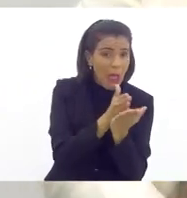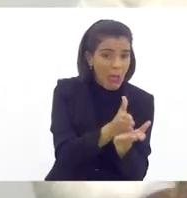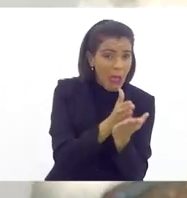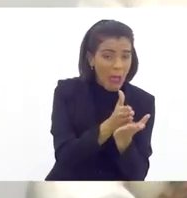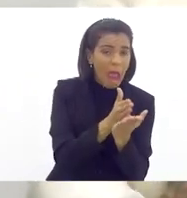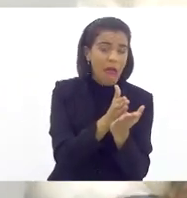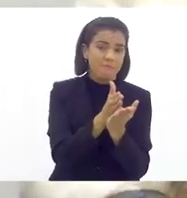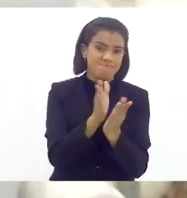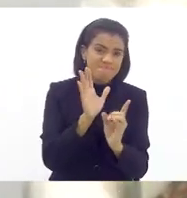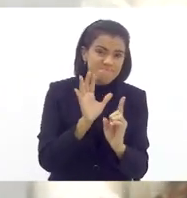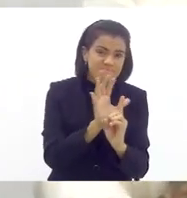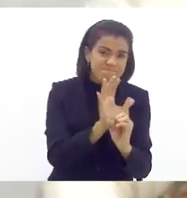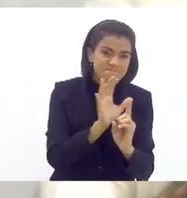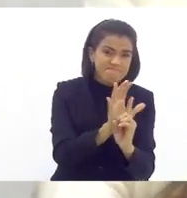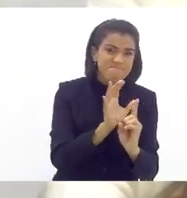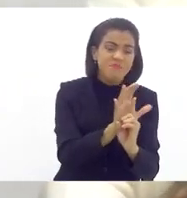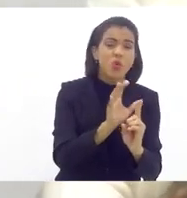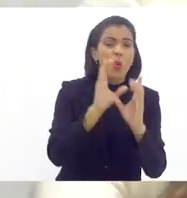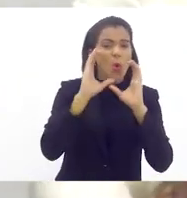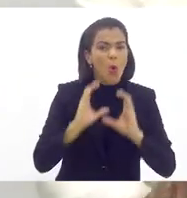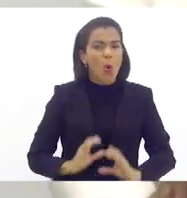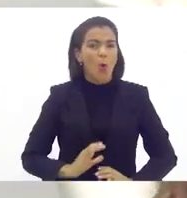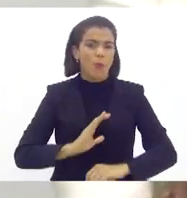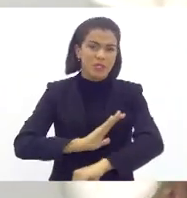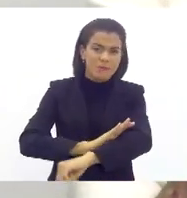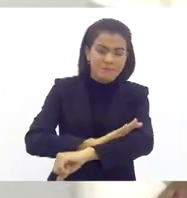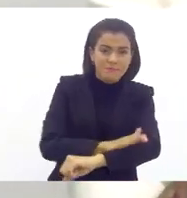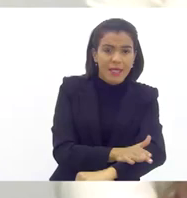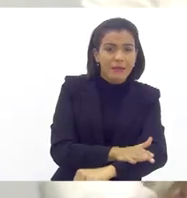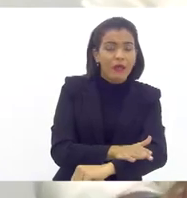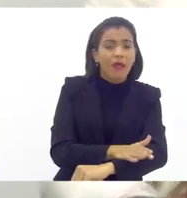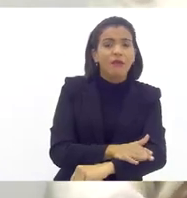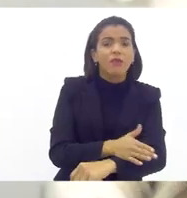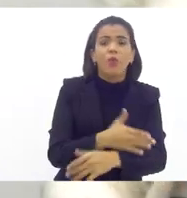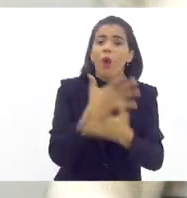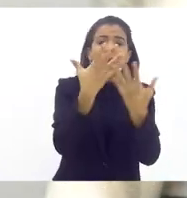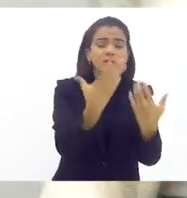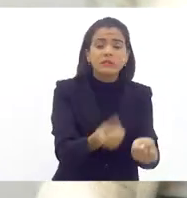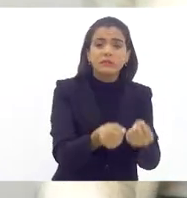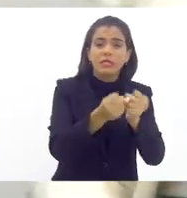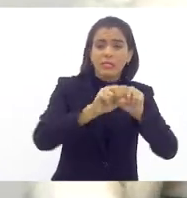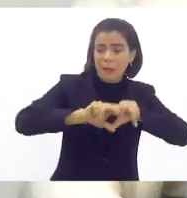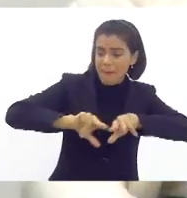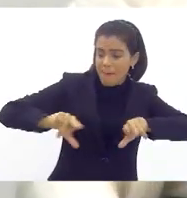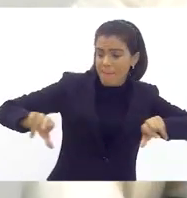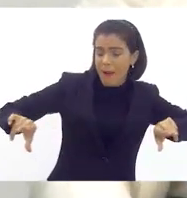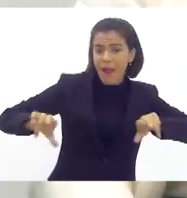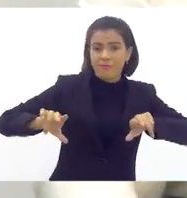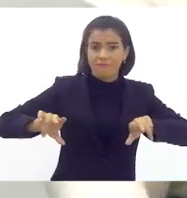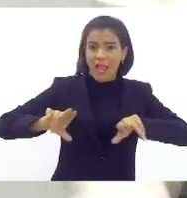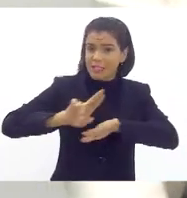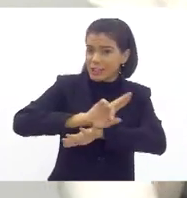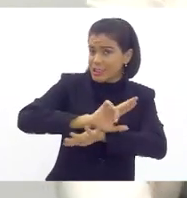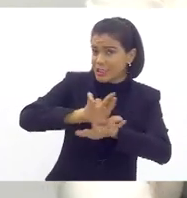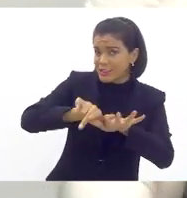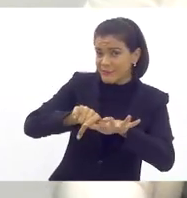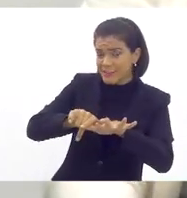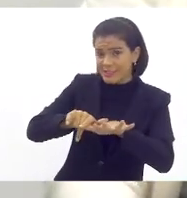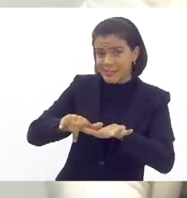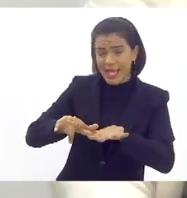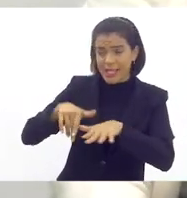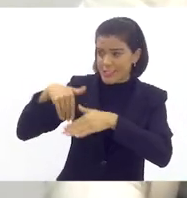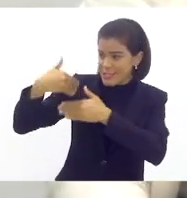estigmas e reforça comportamentos racistas, não entendendo a pluralidade do movimento negro, da história